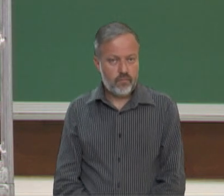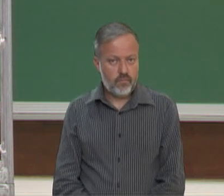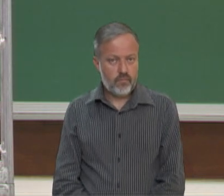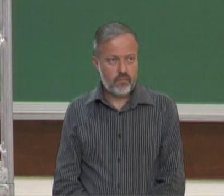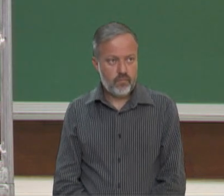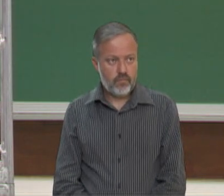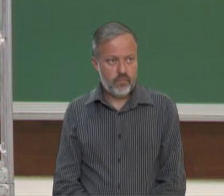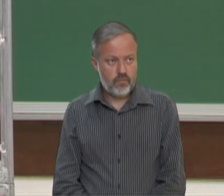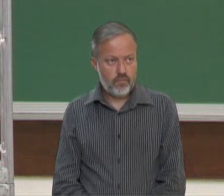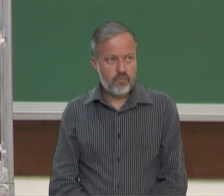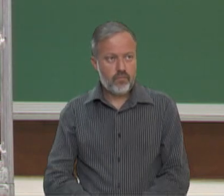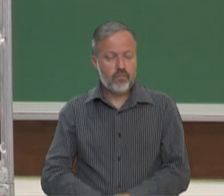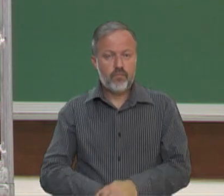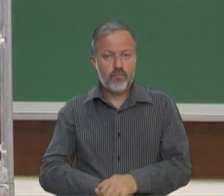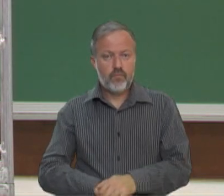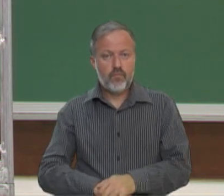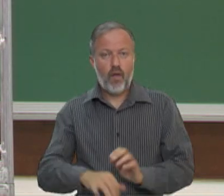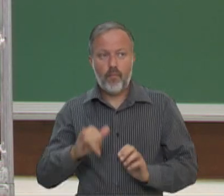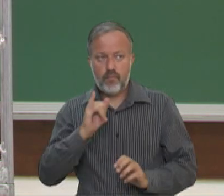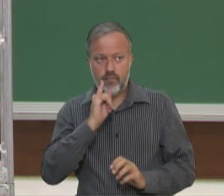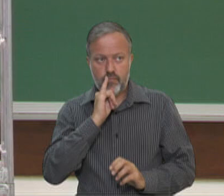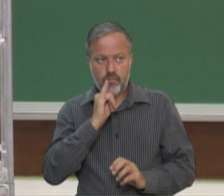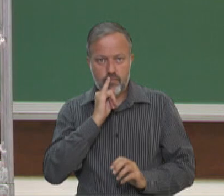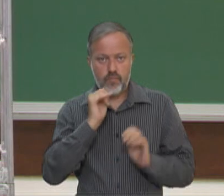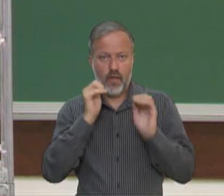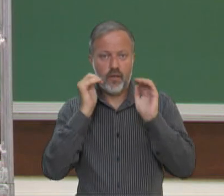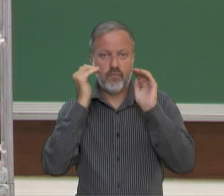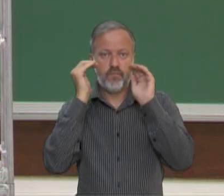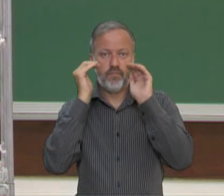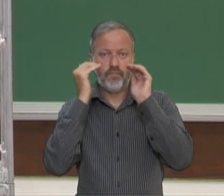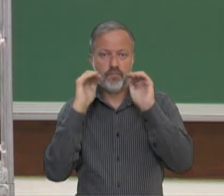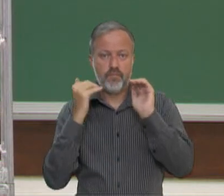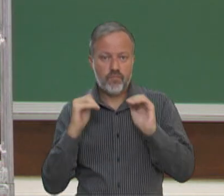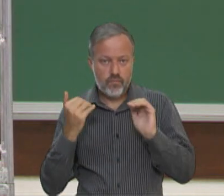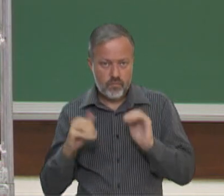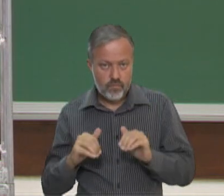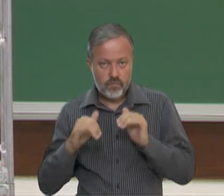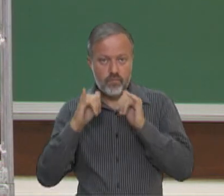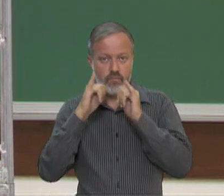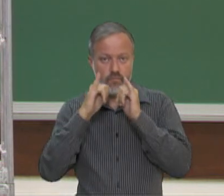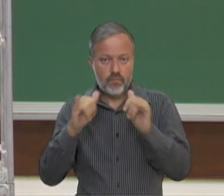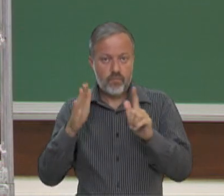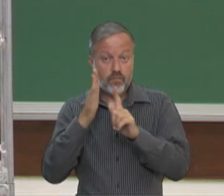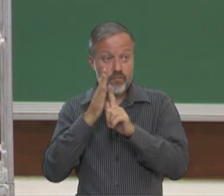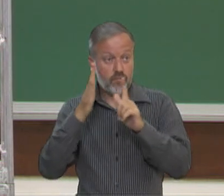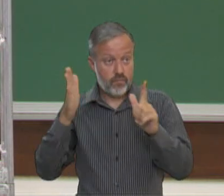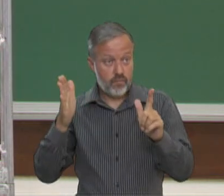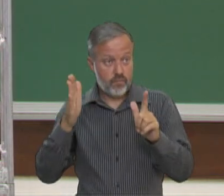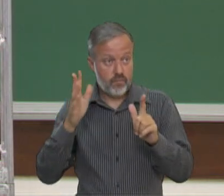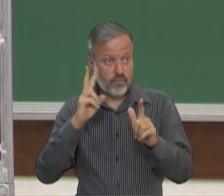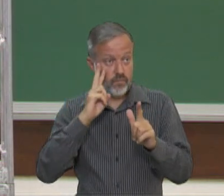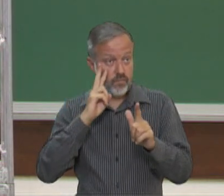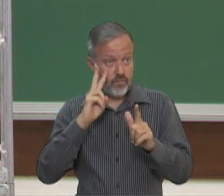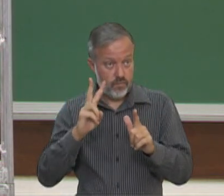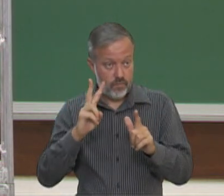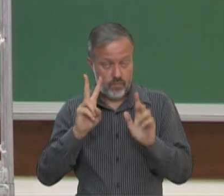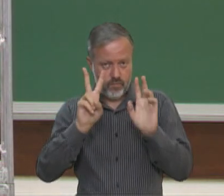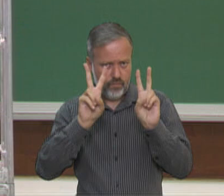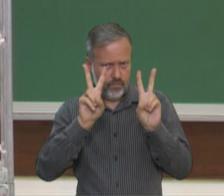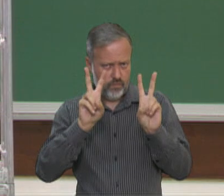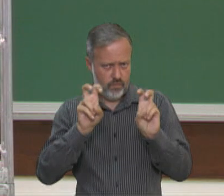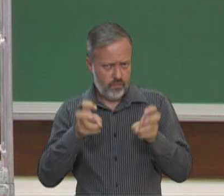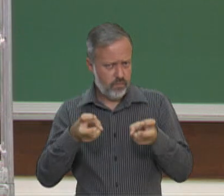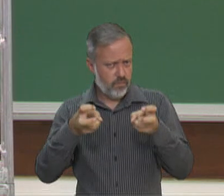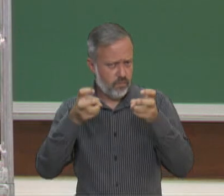Modelo e estrutura da notícia. Então aqui a gente tem um modelo, adiante nós vamos ler para analisar